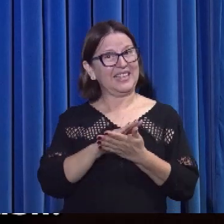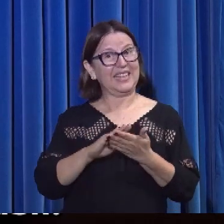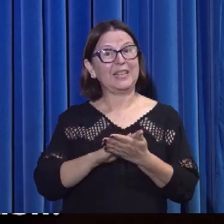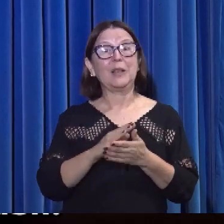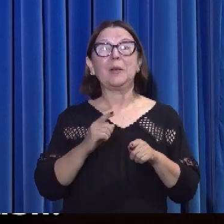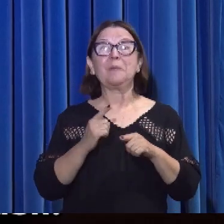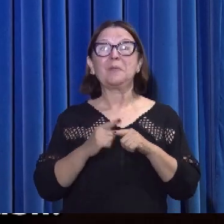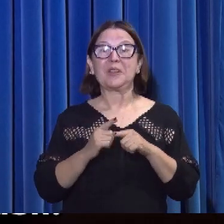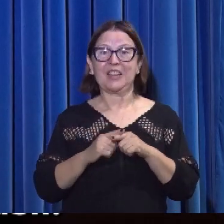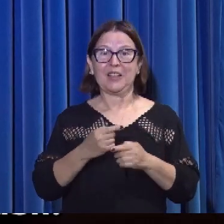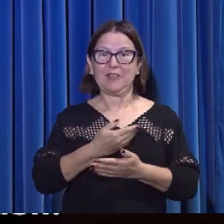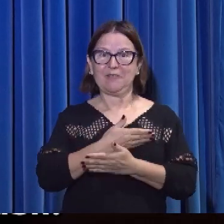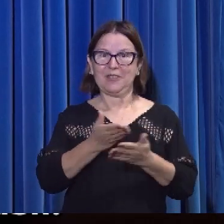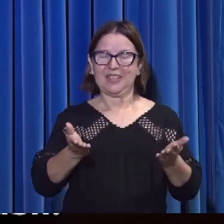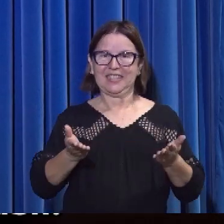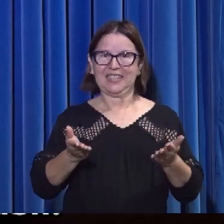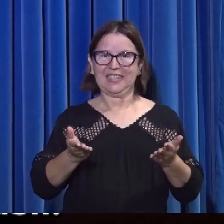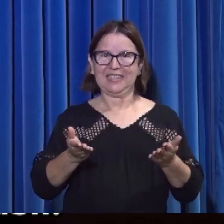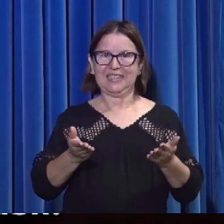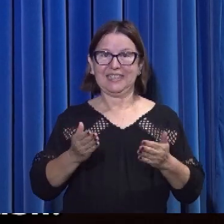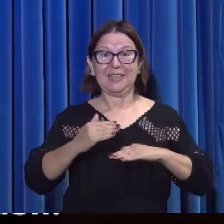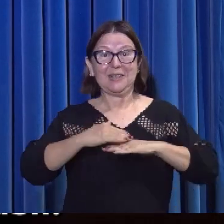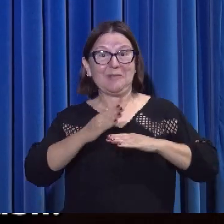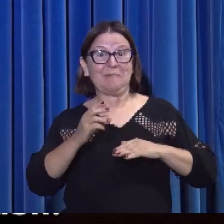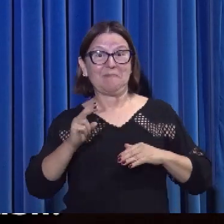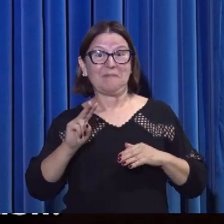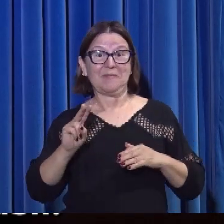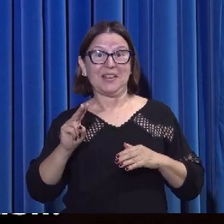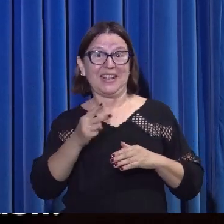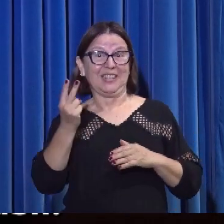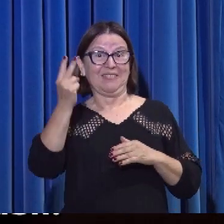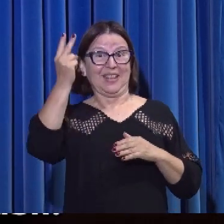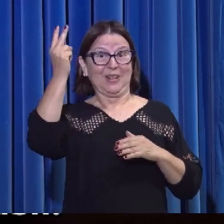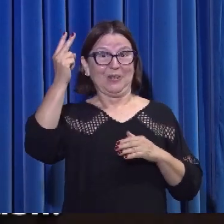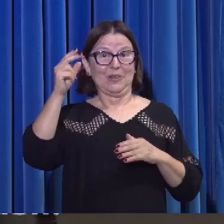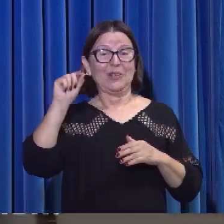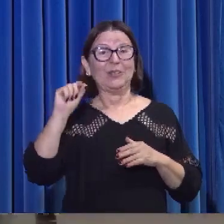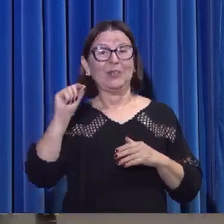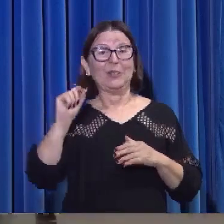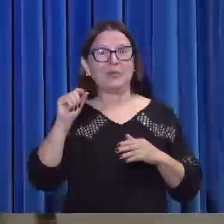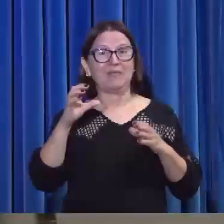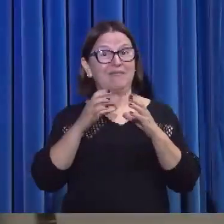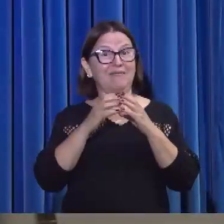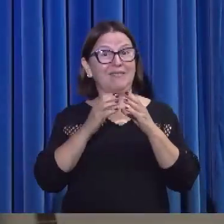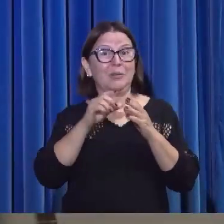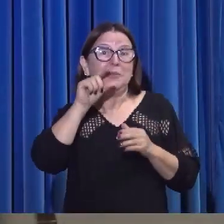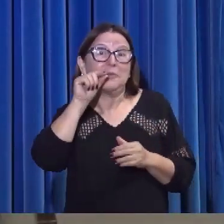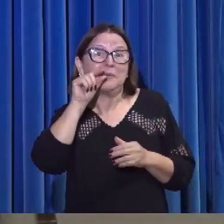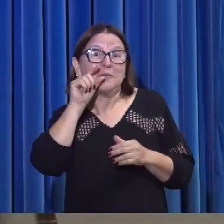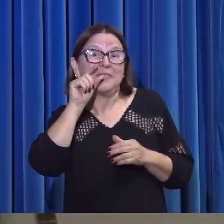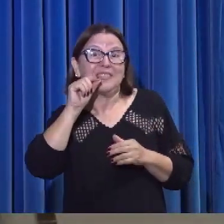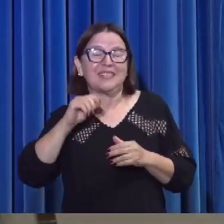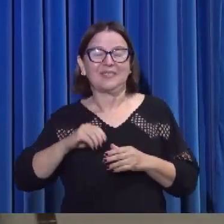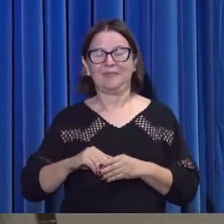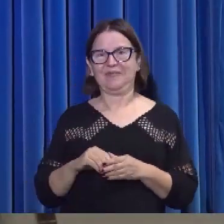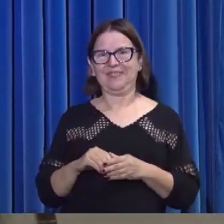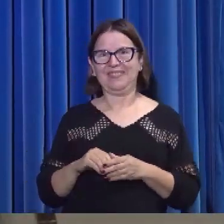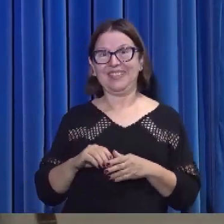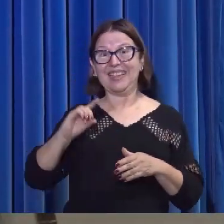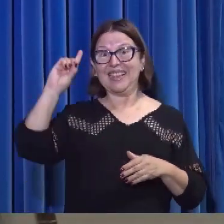que muitos pardais. Mateus 10, 31. Aquele que cuida de